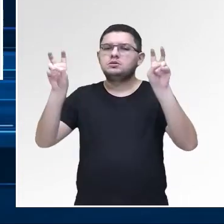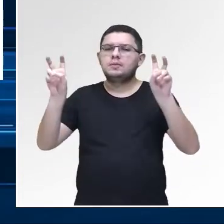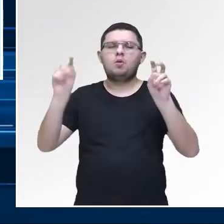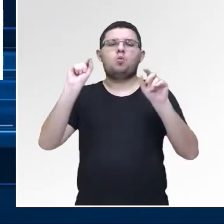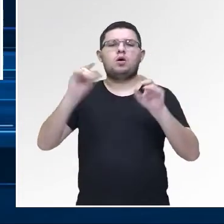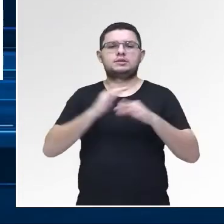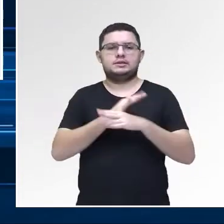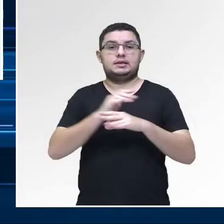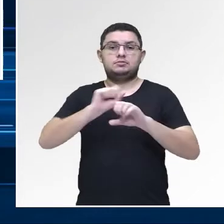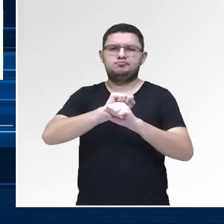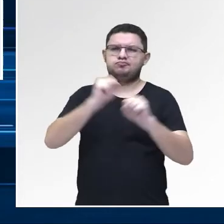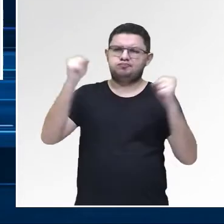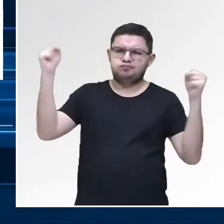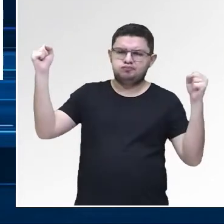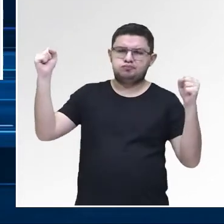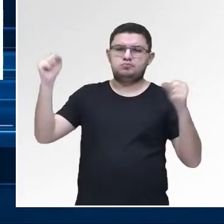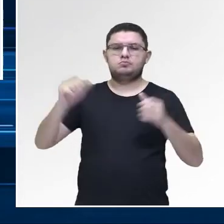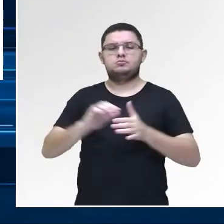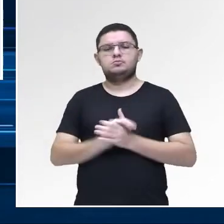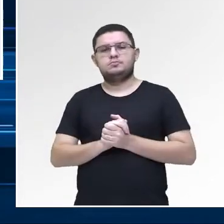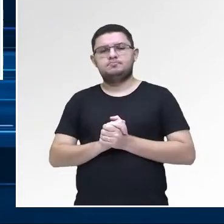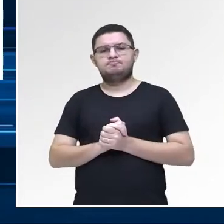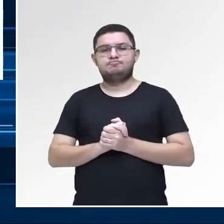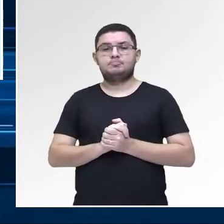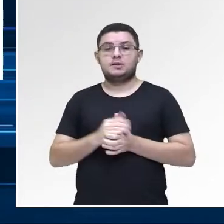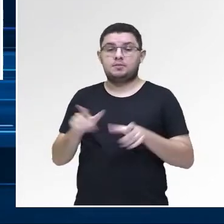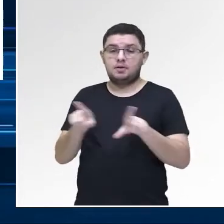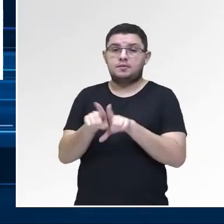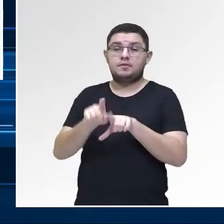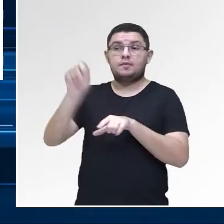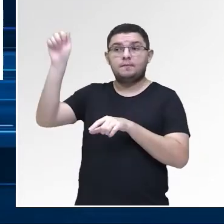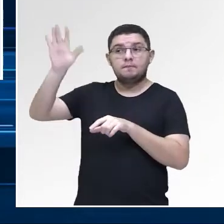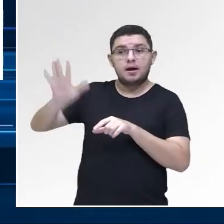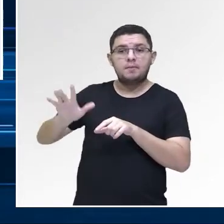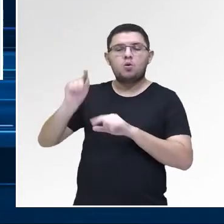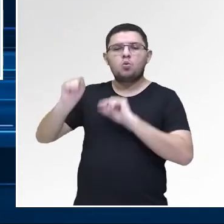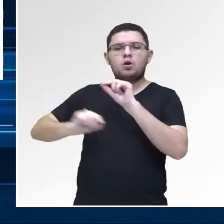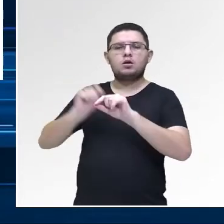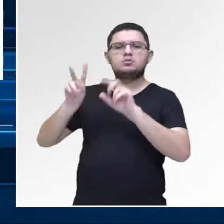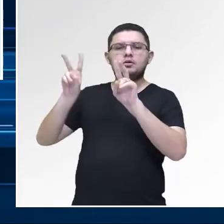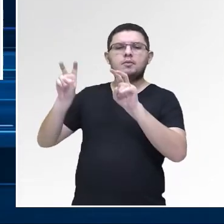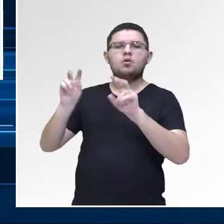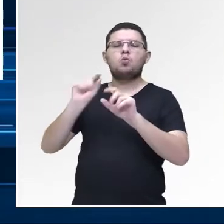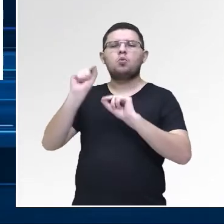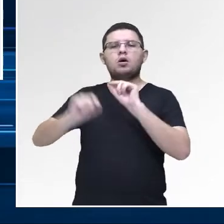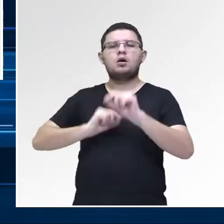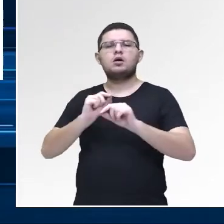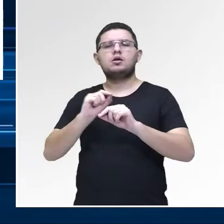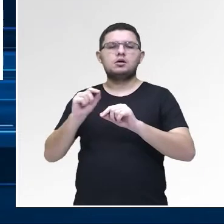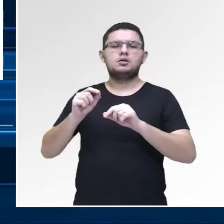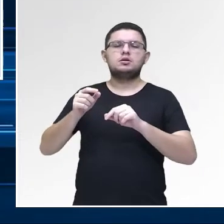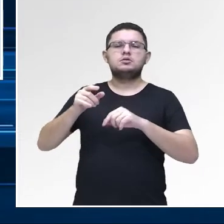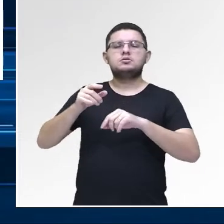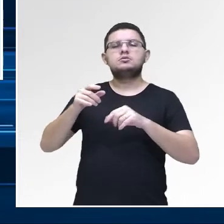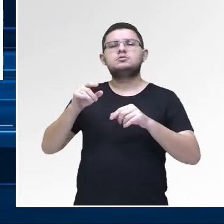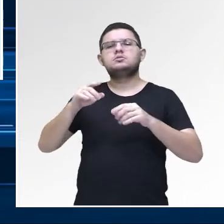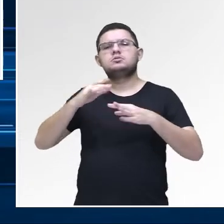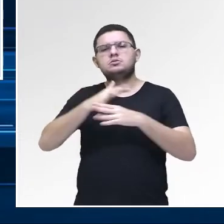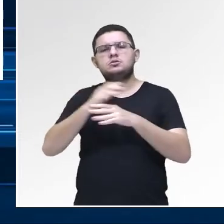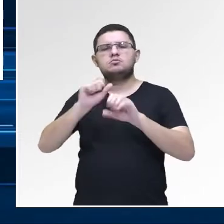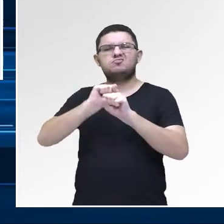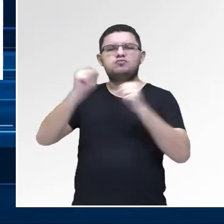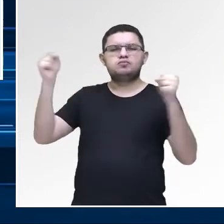metropolização. E também vamos analisar o mapa sobre metropolização, né? Então, o que diz aí? A urbanização